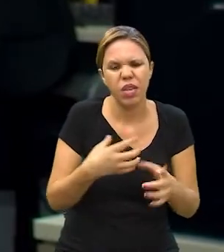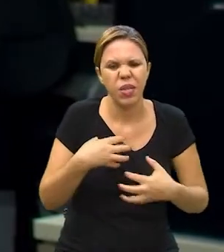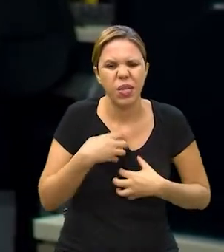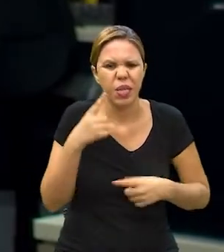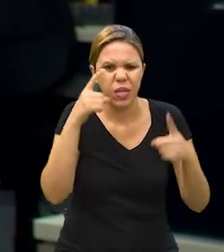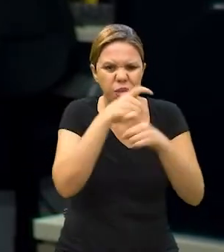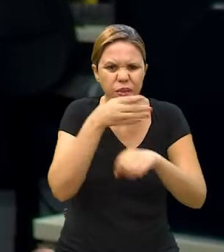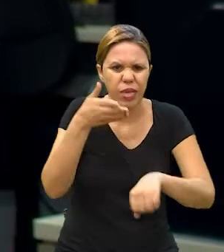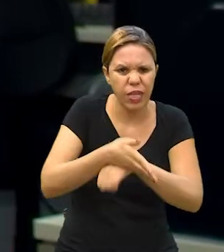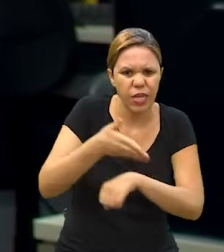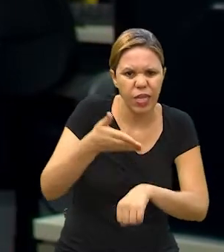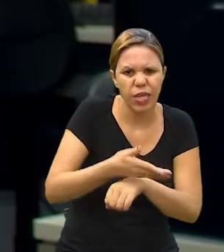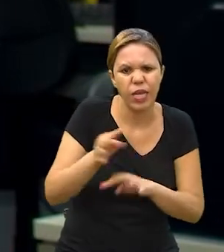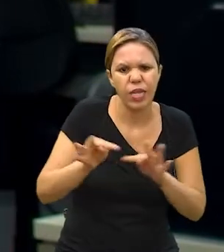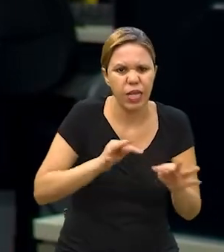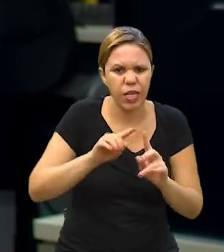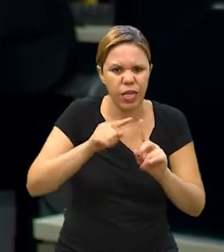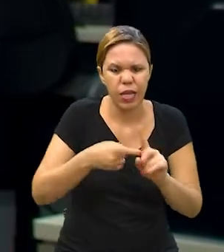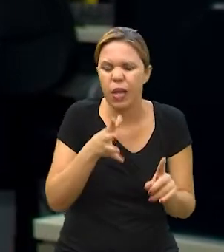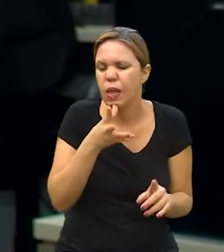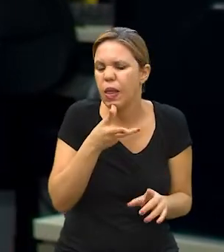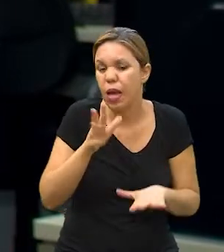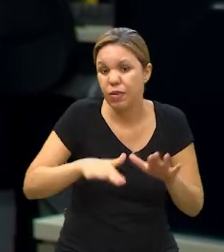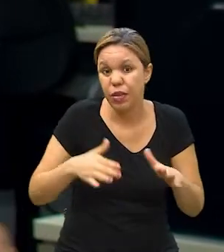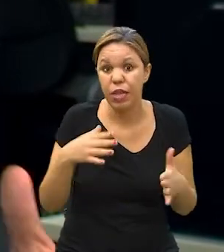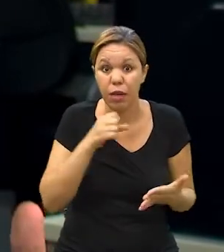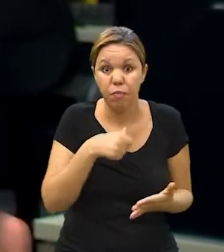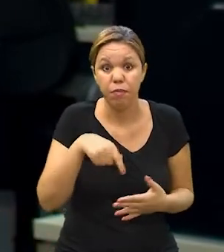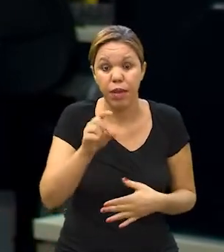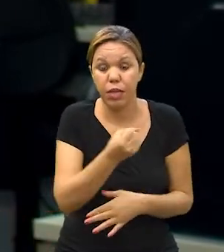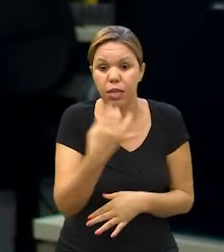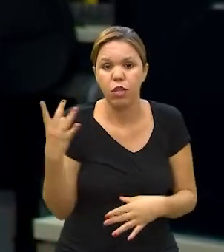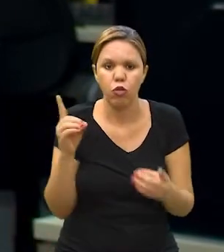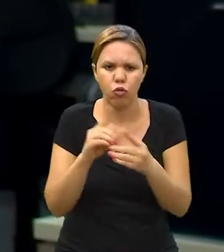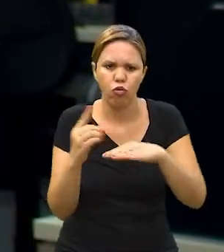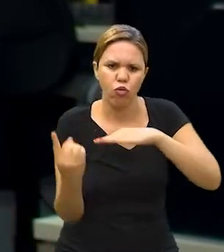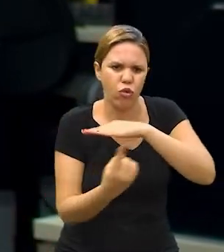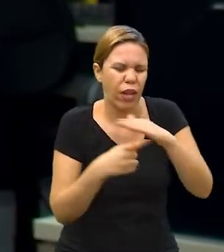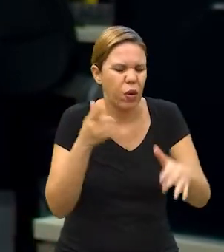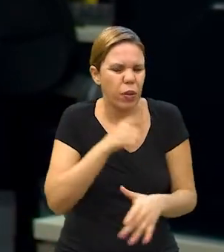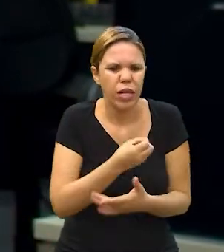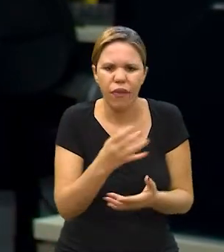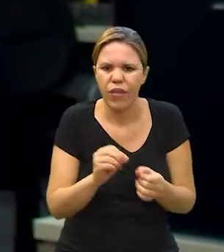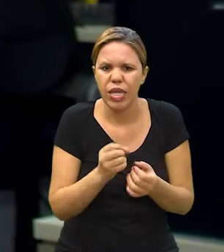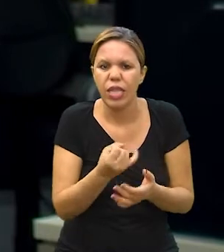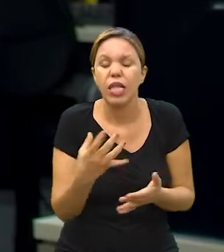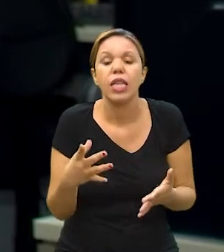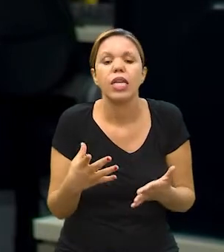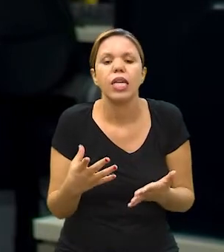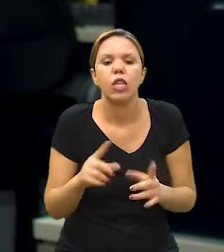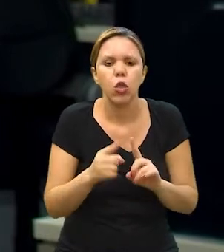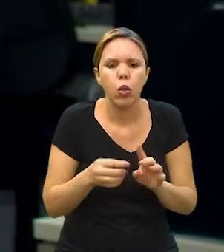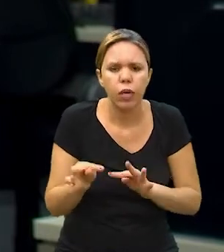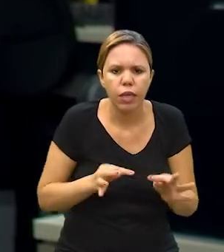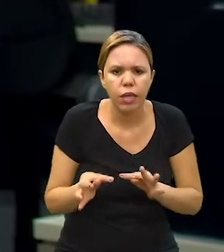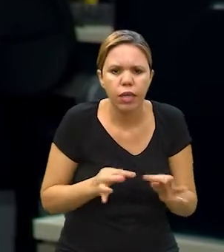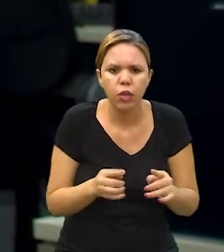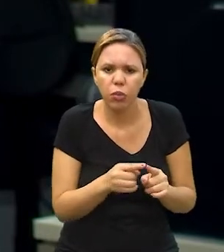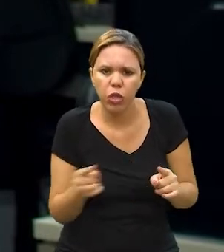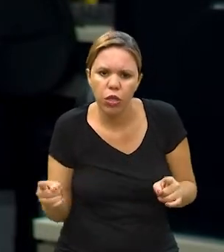dificuldade de acessar o pré-natal, demora, quando deveria ter tido mais consultas, às vezes a gente não consegue fazer tantas, né? O pré-natal significa que se tiver